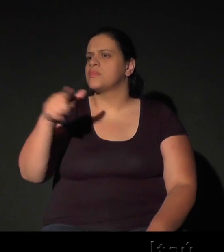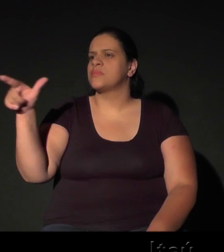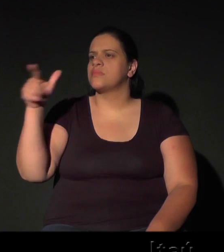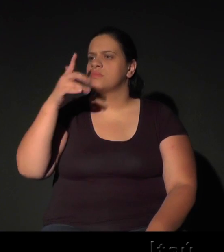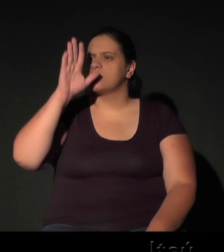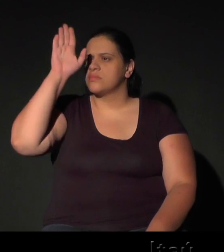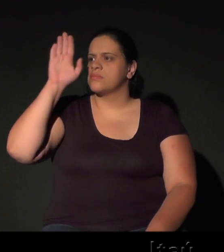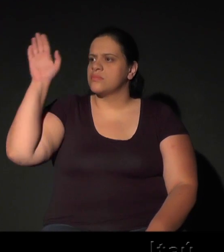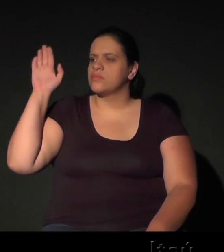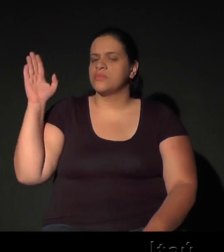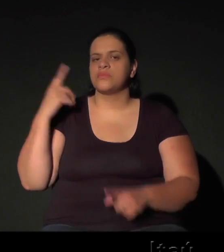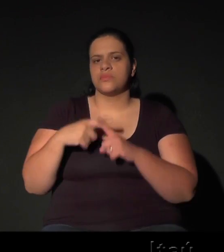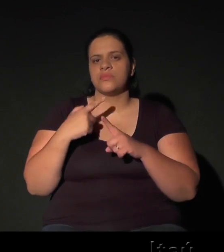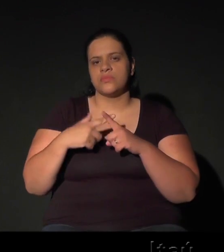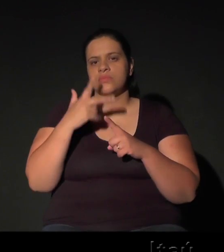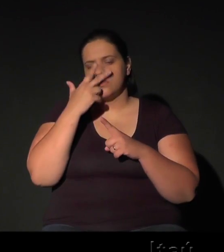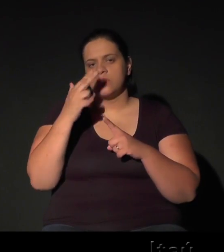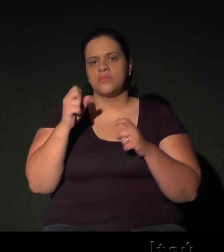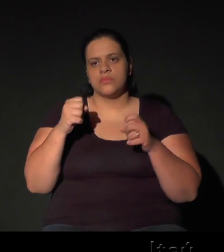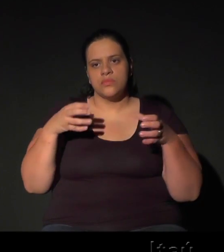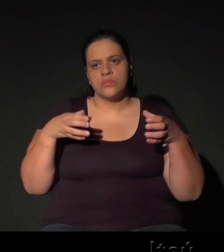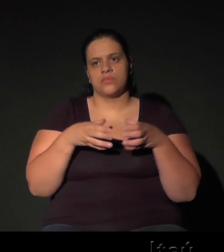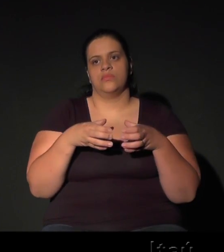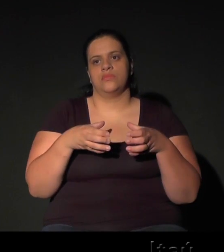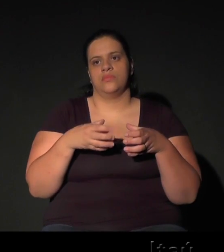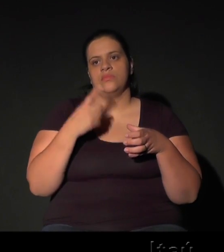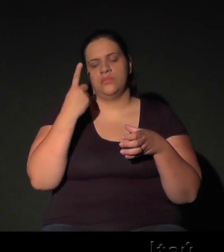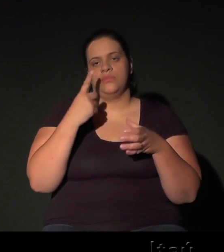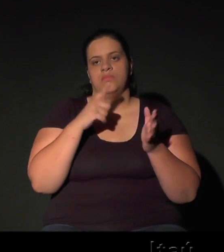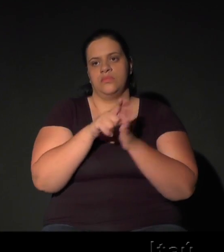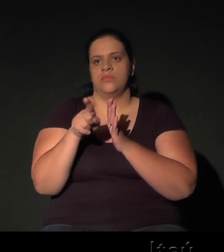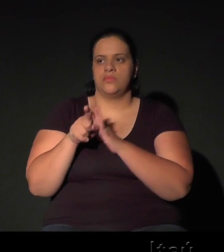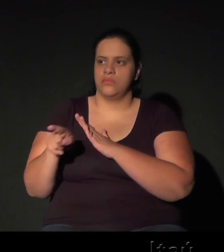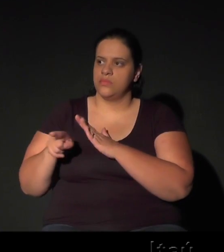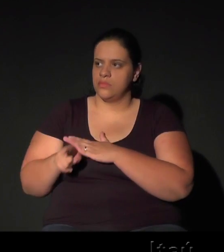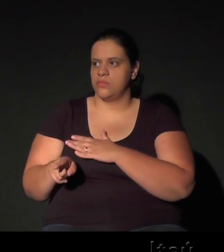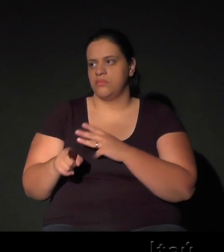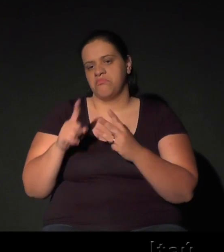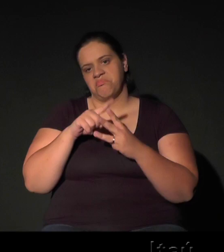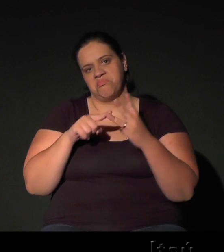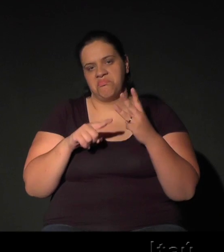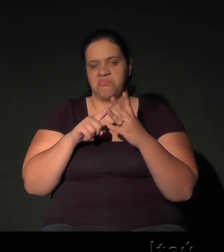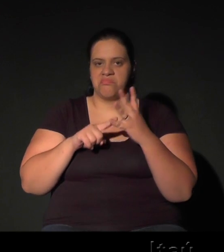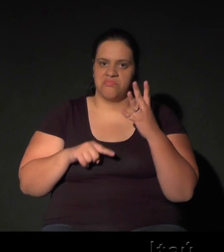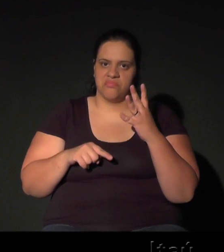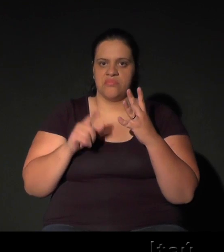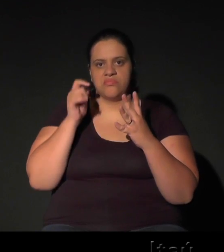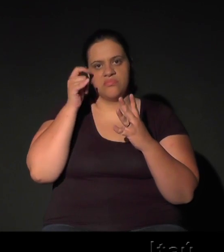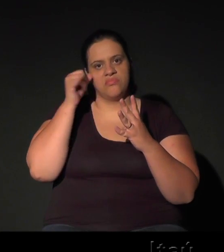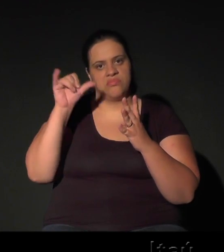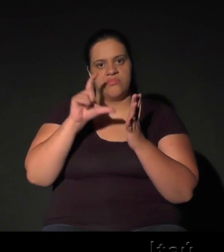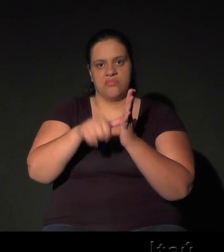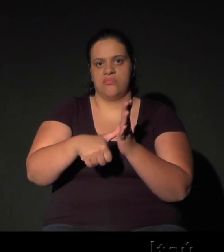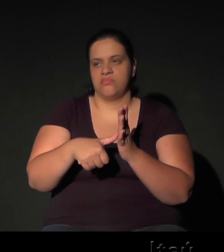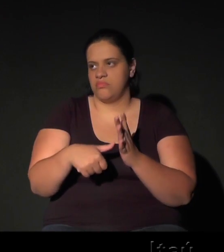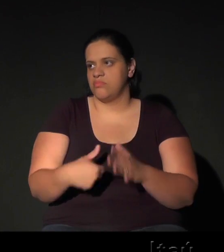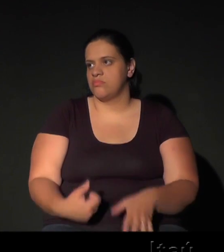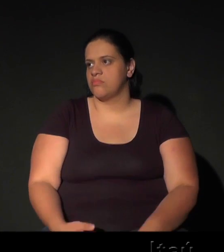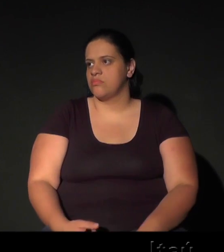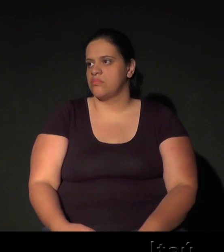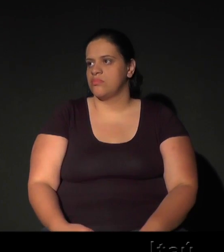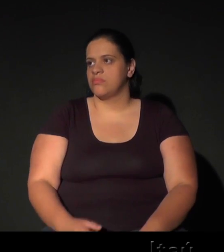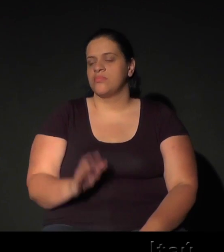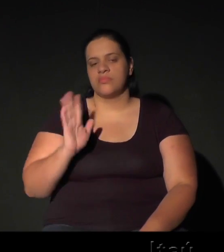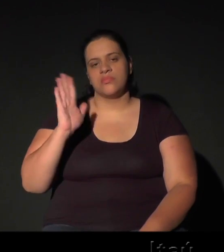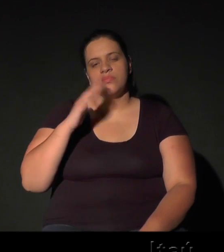queiram perguntar por favor eu acho que a gente pode fazer um bloco só de três quatro perguntas pra gente não atrasar a próxima mesa